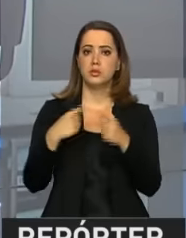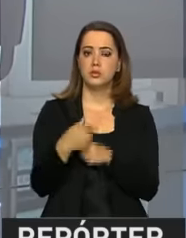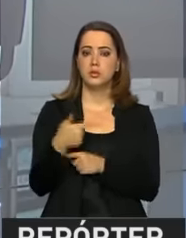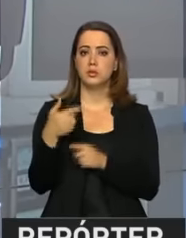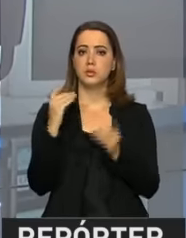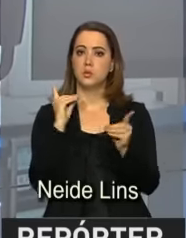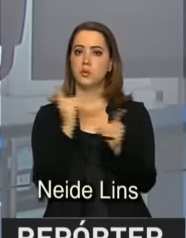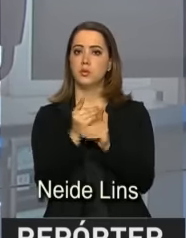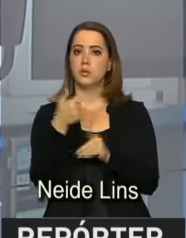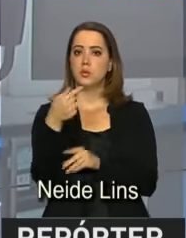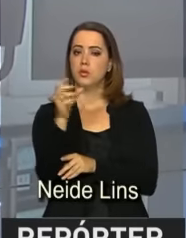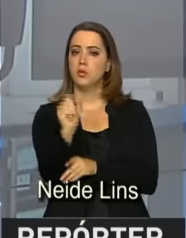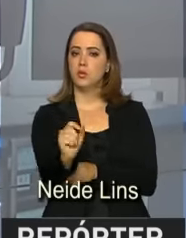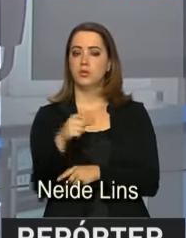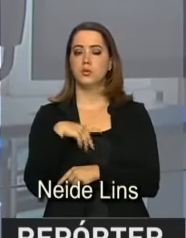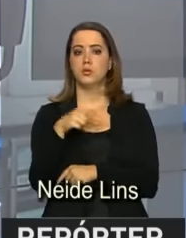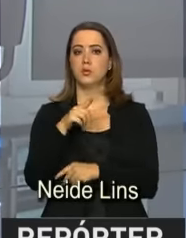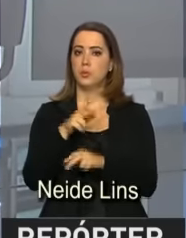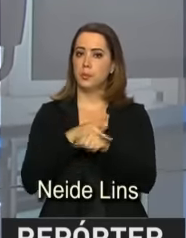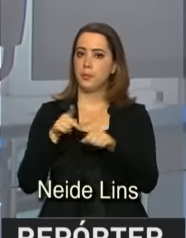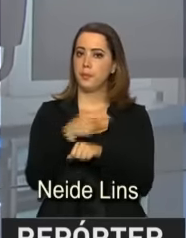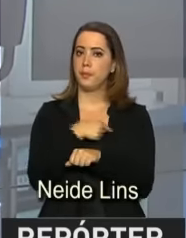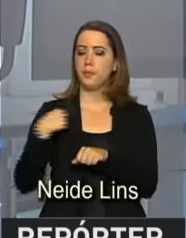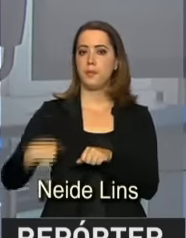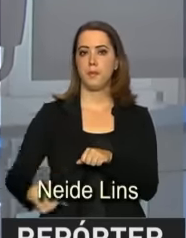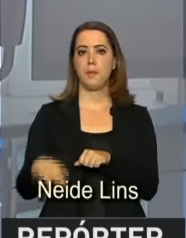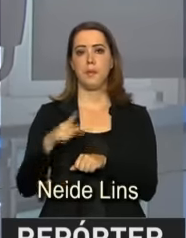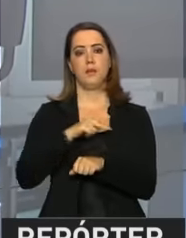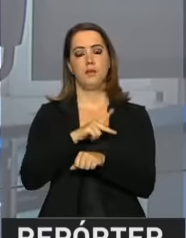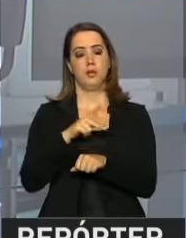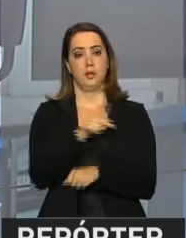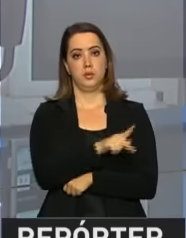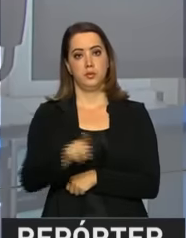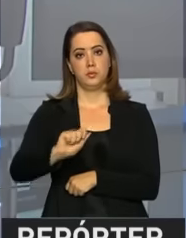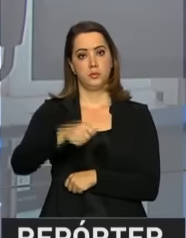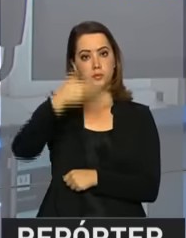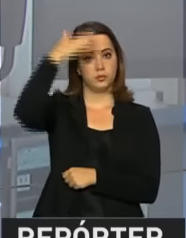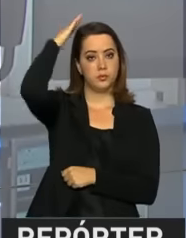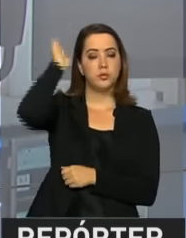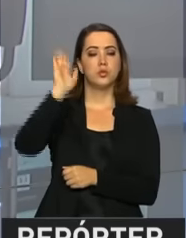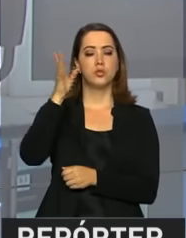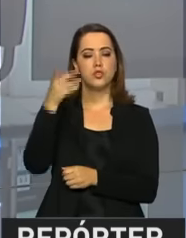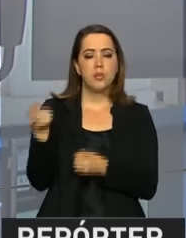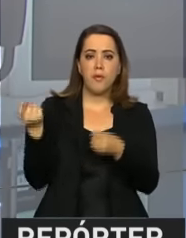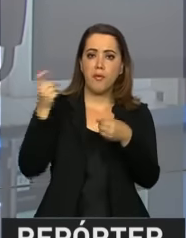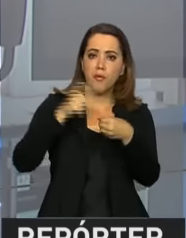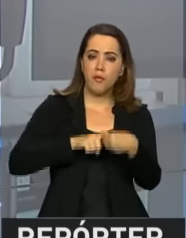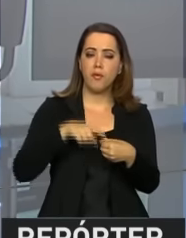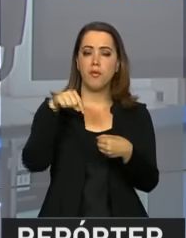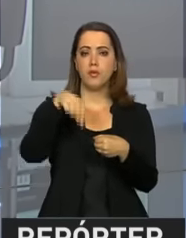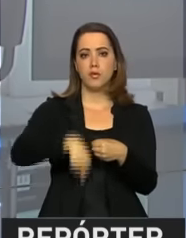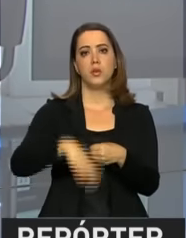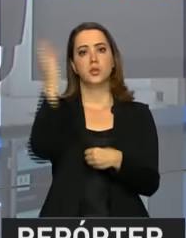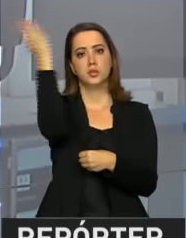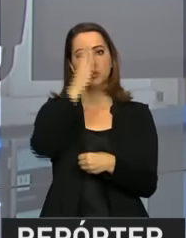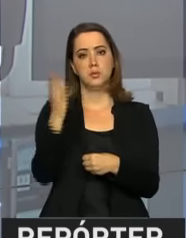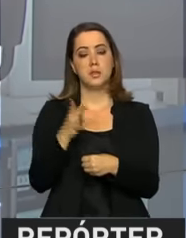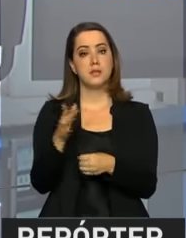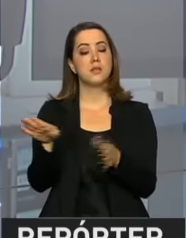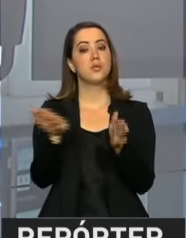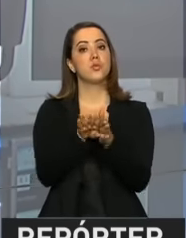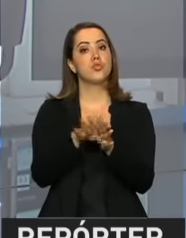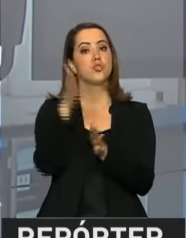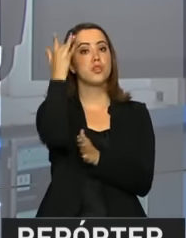G20 na China, o presidente Michel Temer já está a caminho de volta ao Brasil. A chegada está prevista para amanhã. Temer